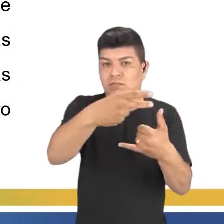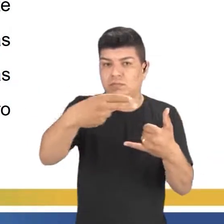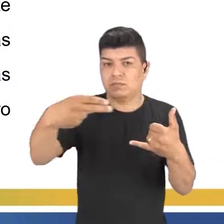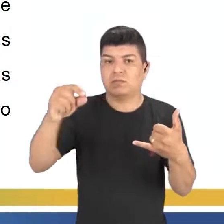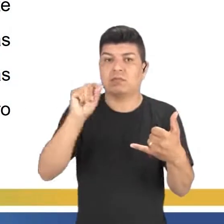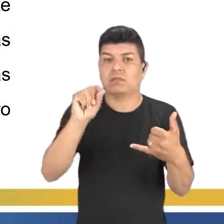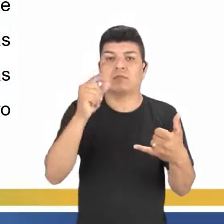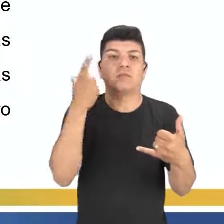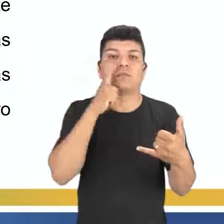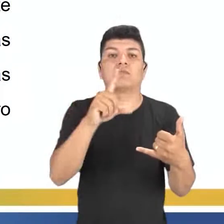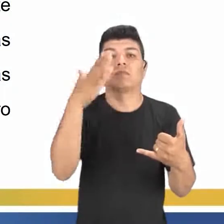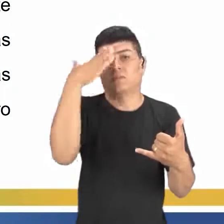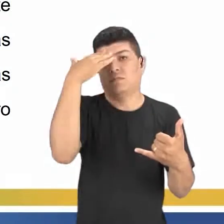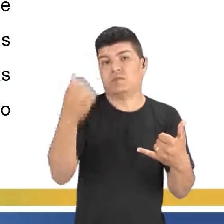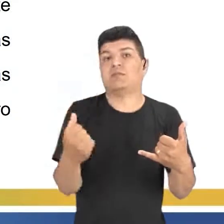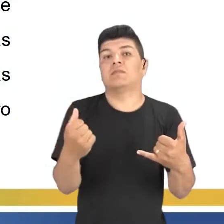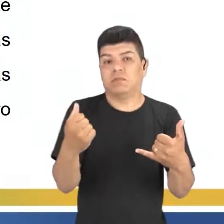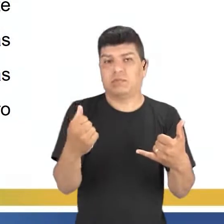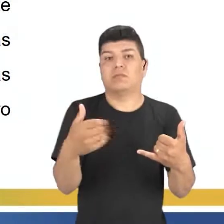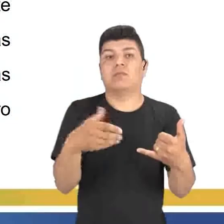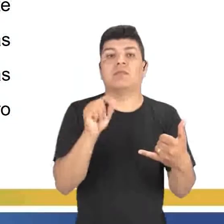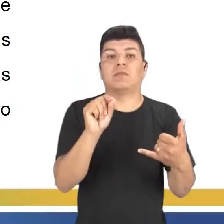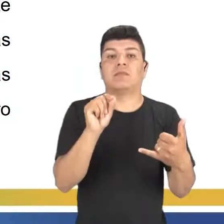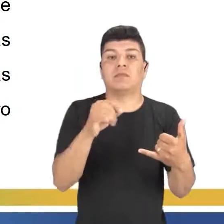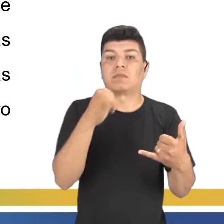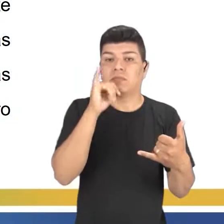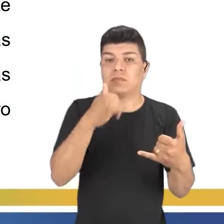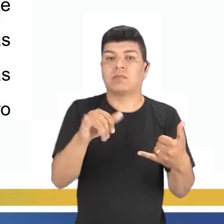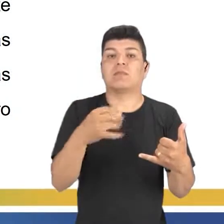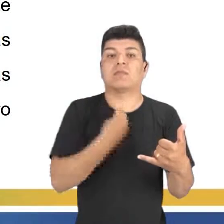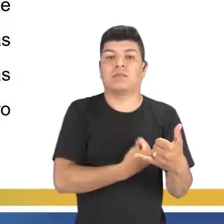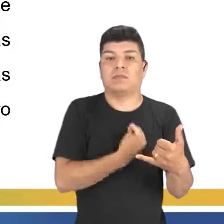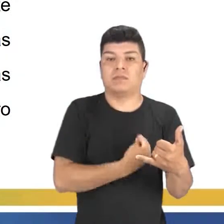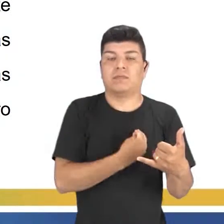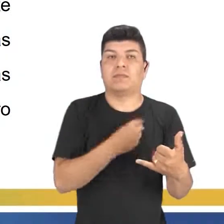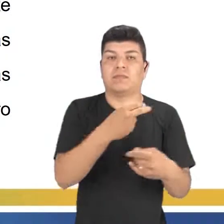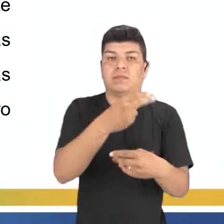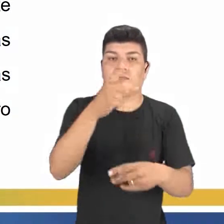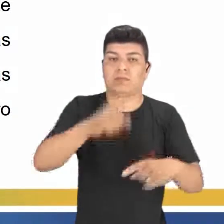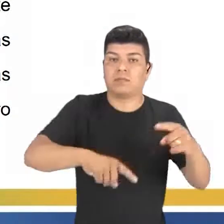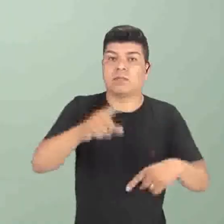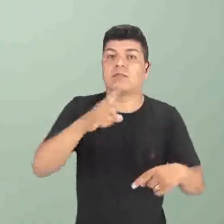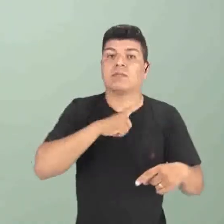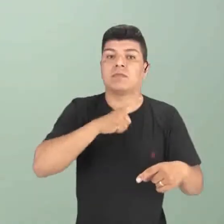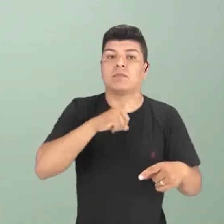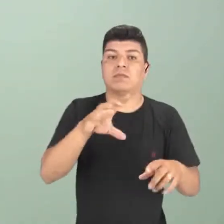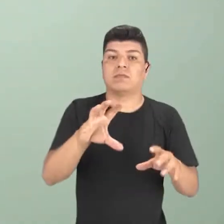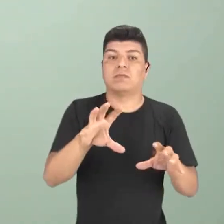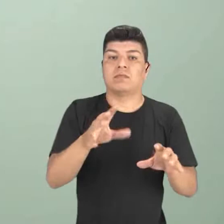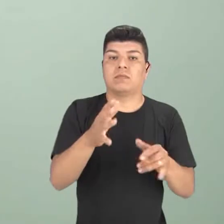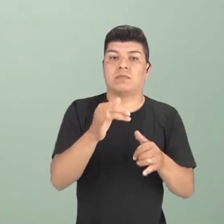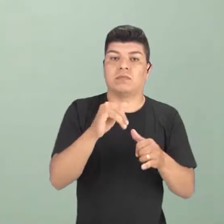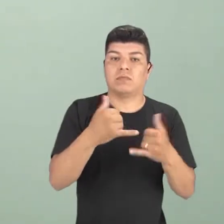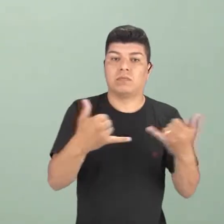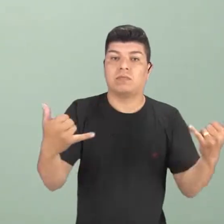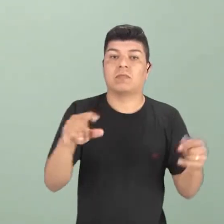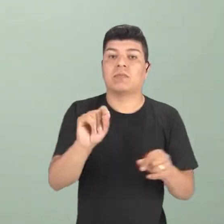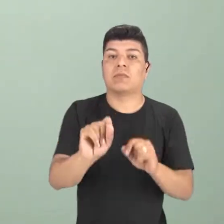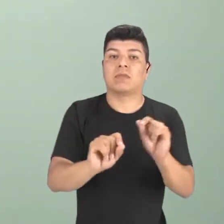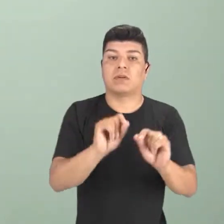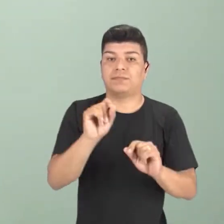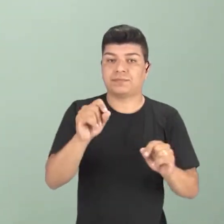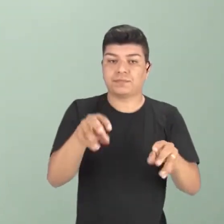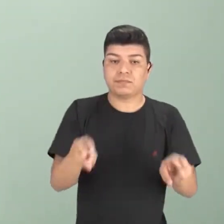conduzindo, você consegue saber que a corrente elétrica ela está presente nesse material, inclusive o sentido dela. Só que o campo magnético